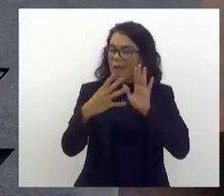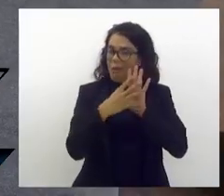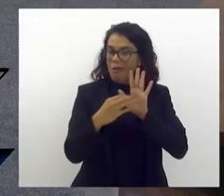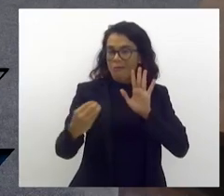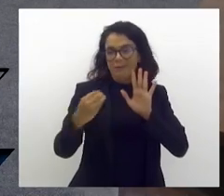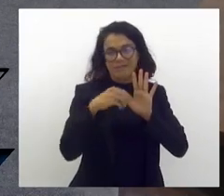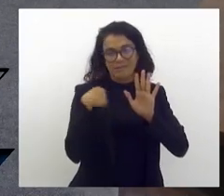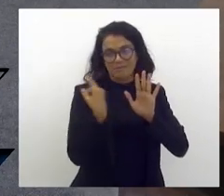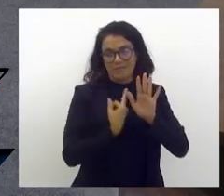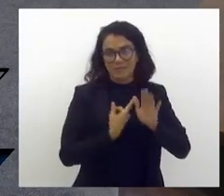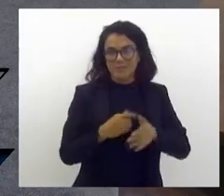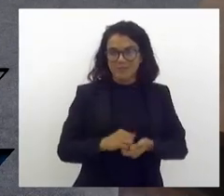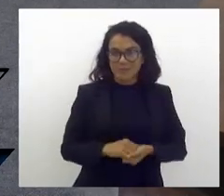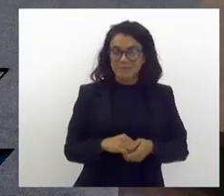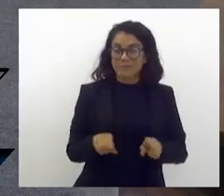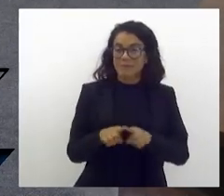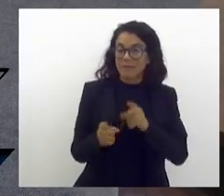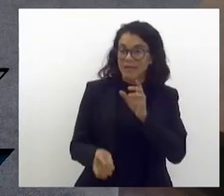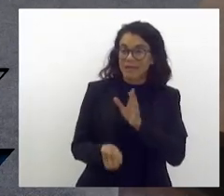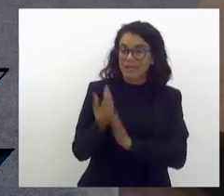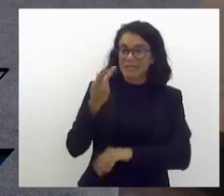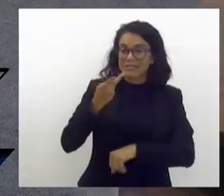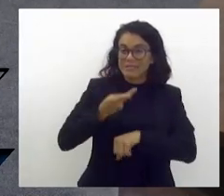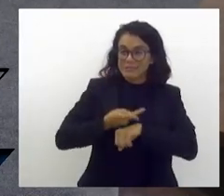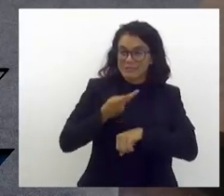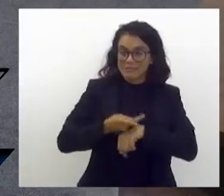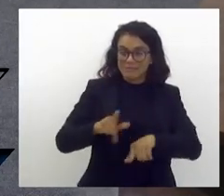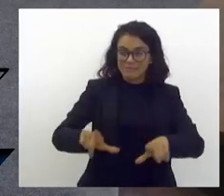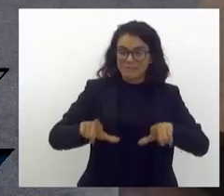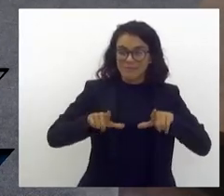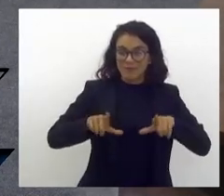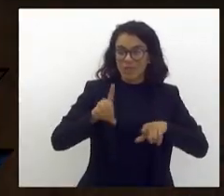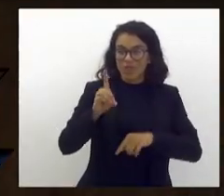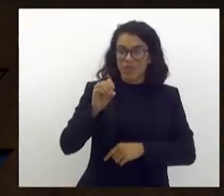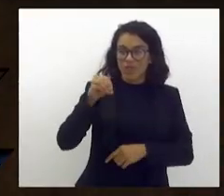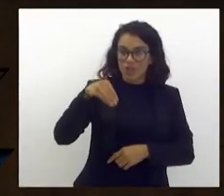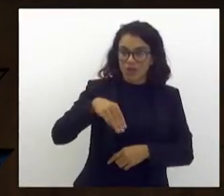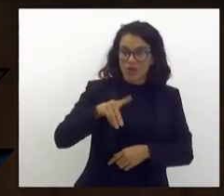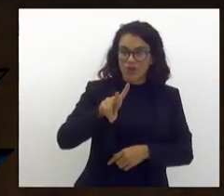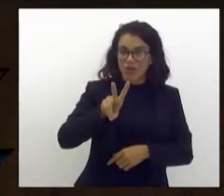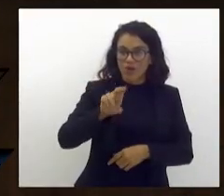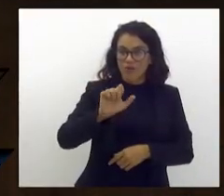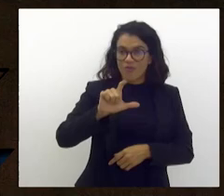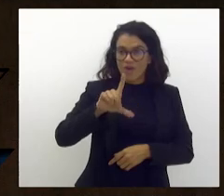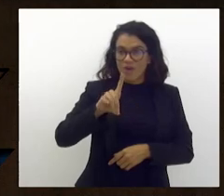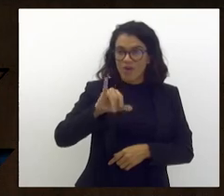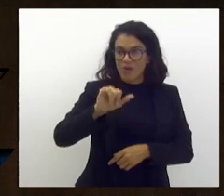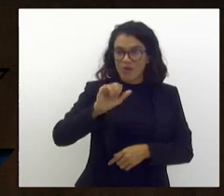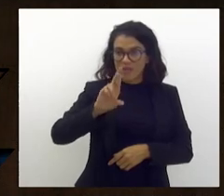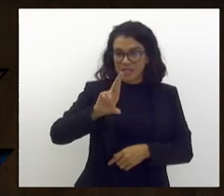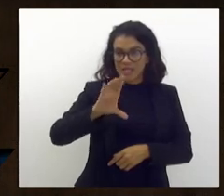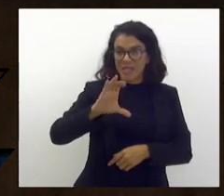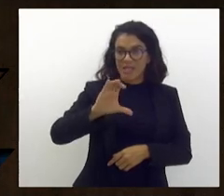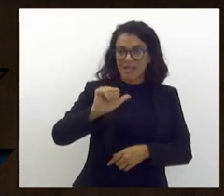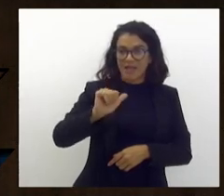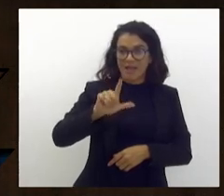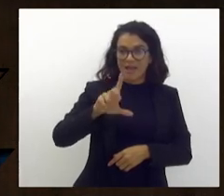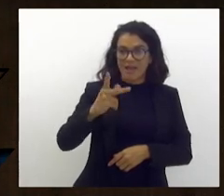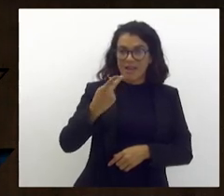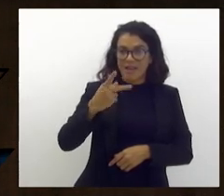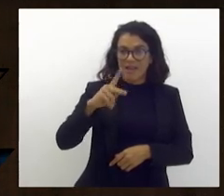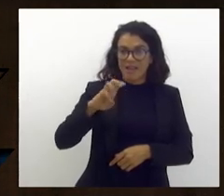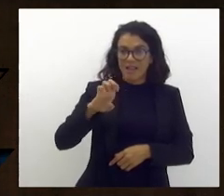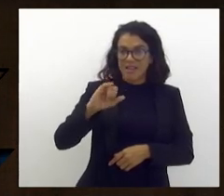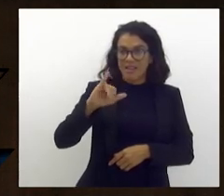A criação do prêmio Dom Valdir Calheiros já foi uma iniciativa espetacular que vai ficar